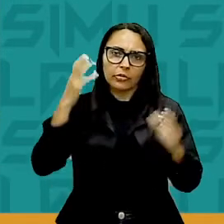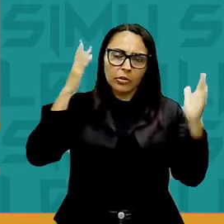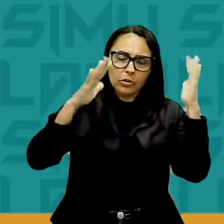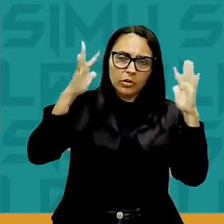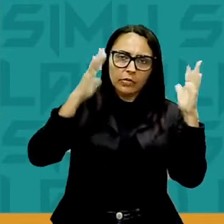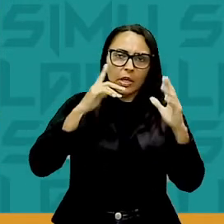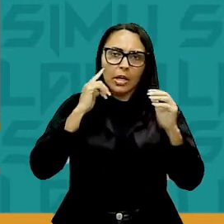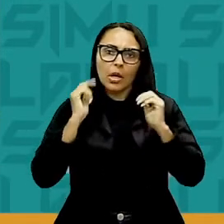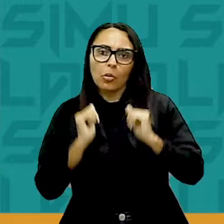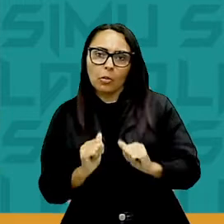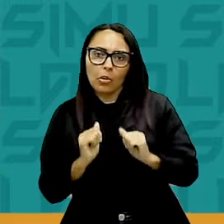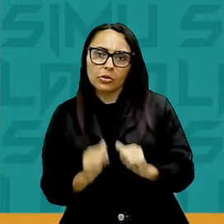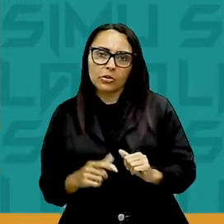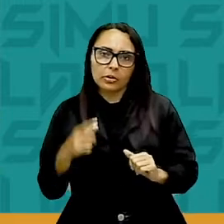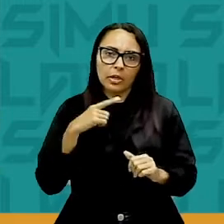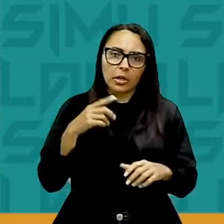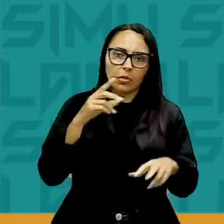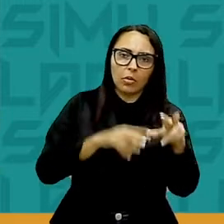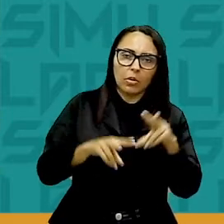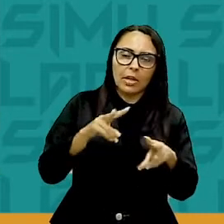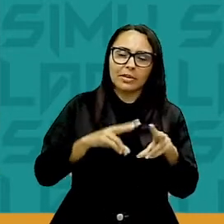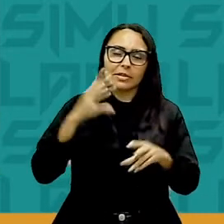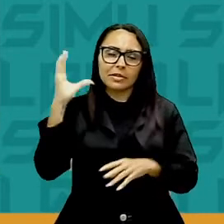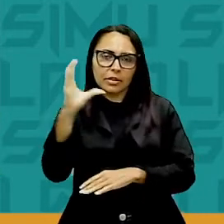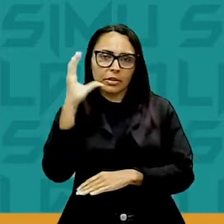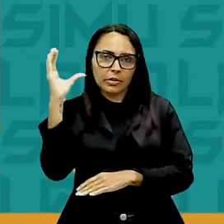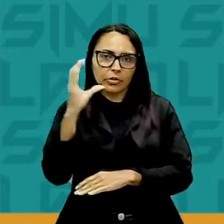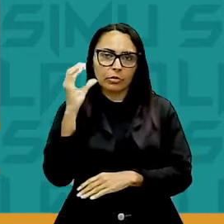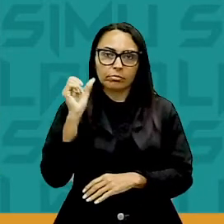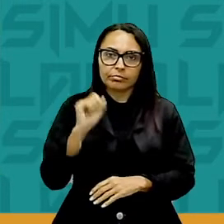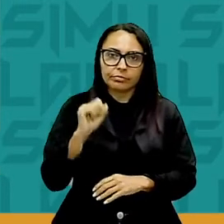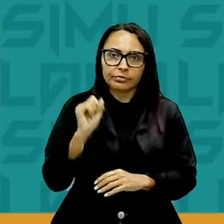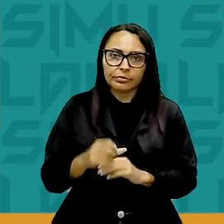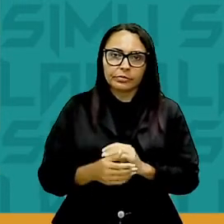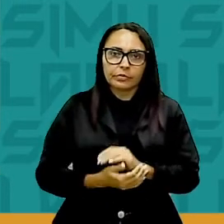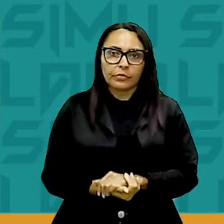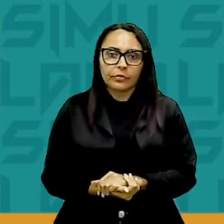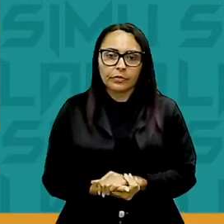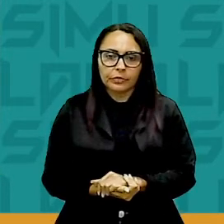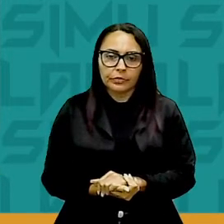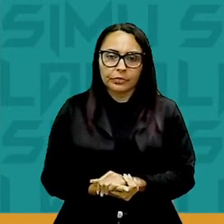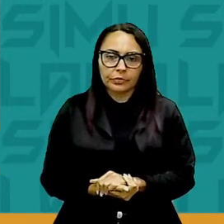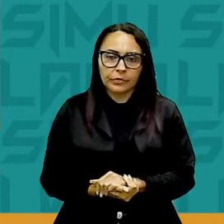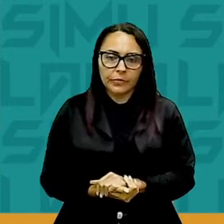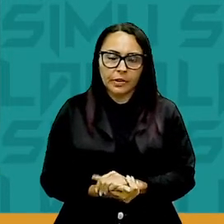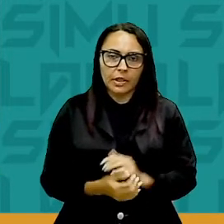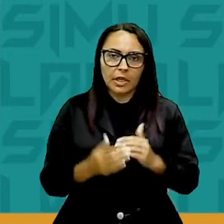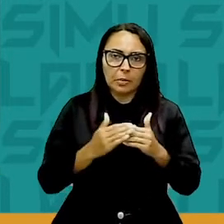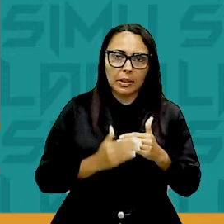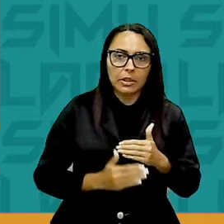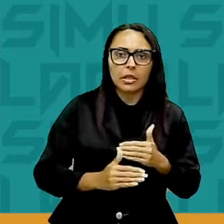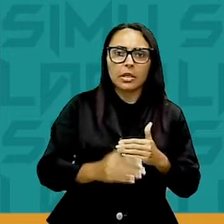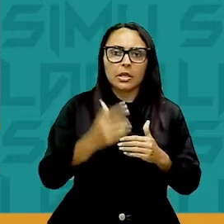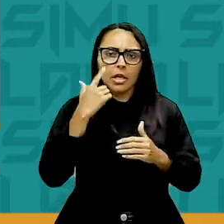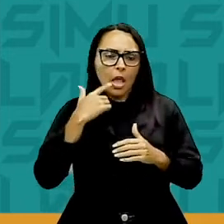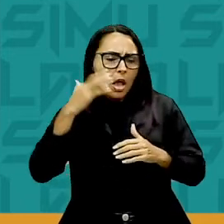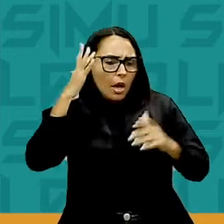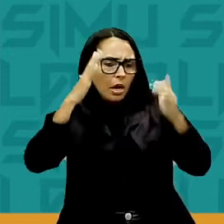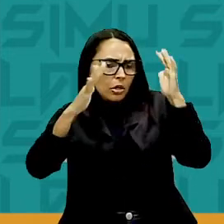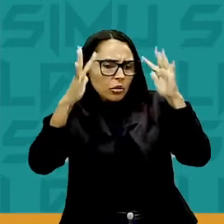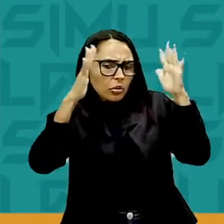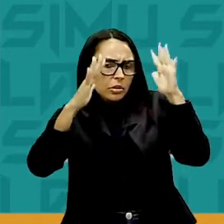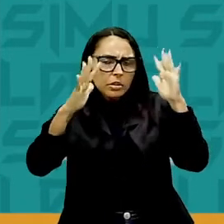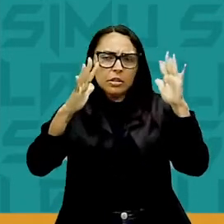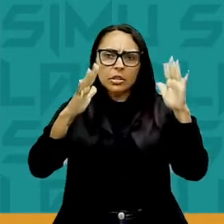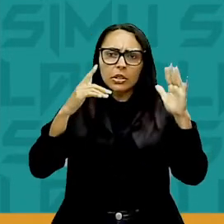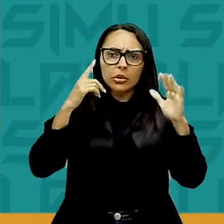eu posso ter um olhar científico a respeito de algo, a partir de raciocínio lógico, a